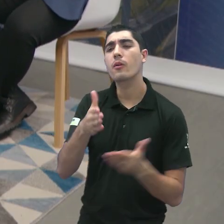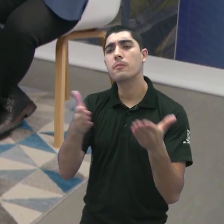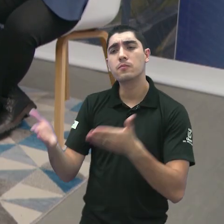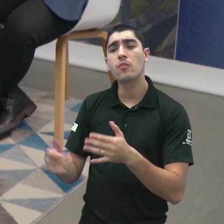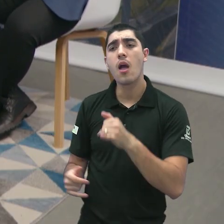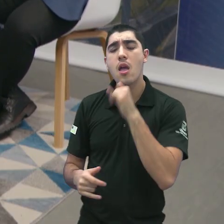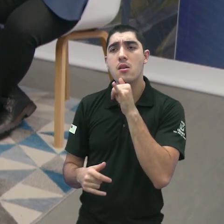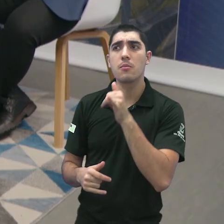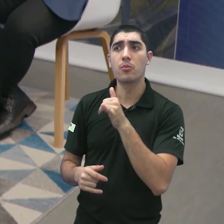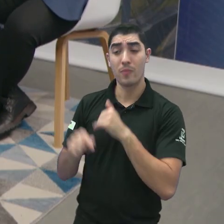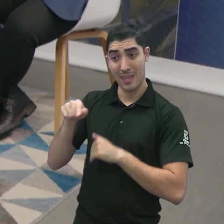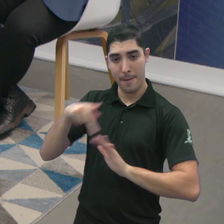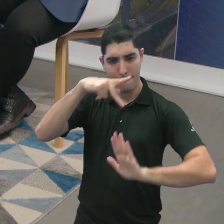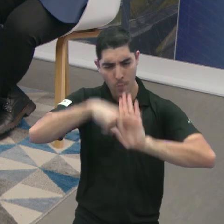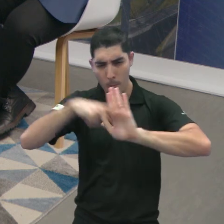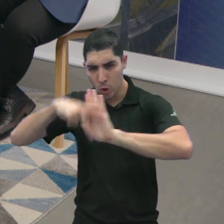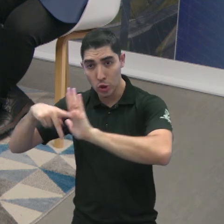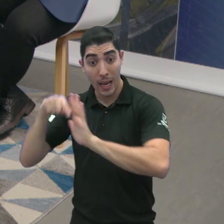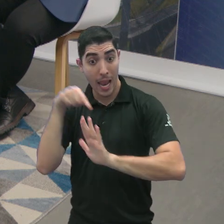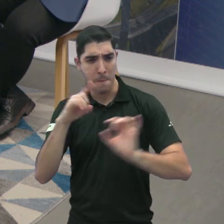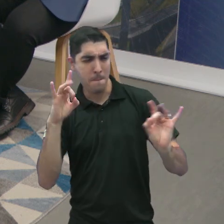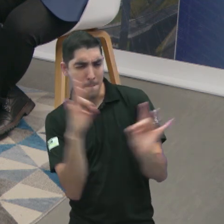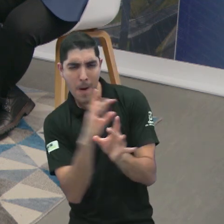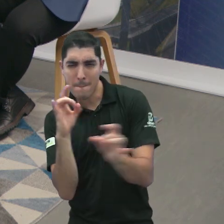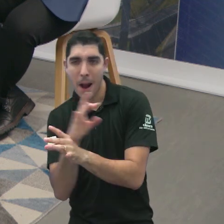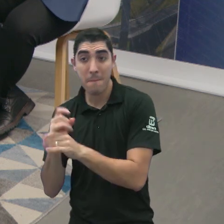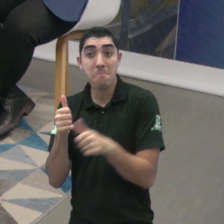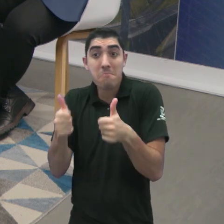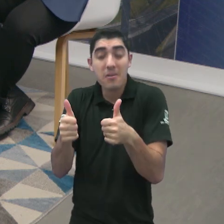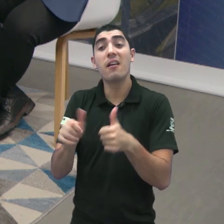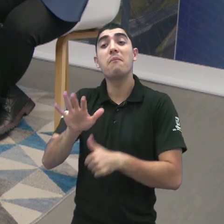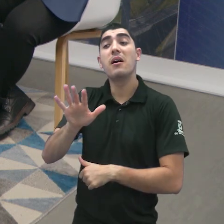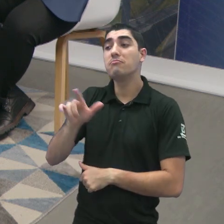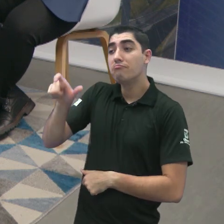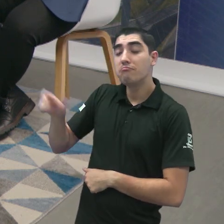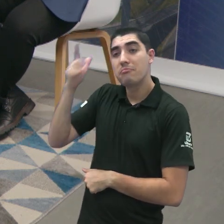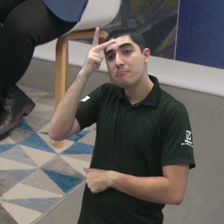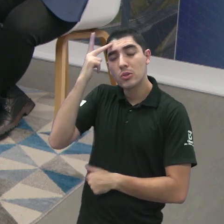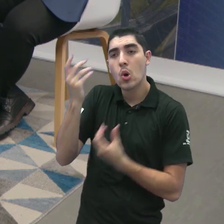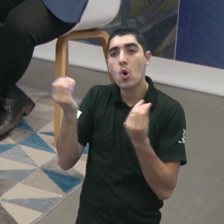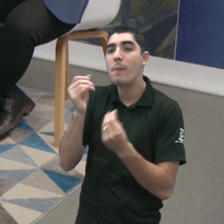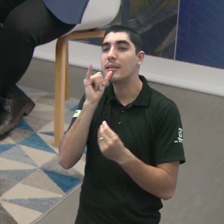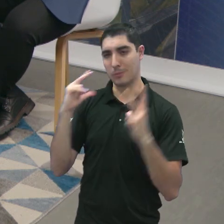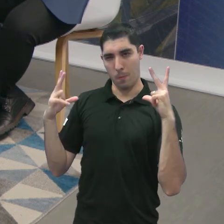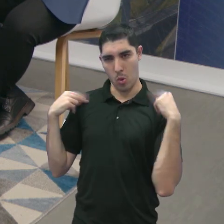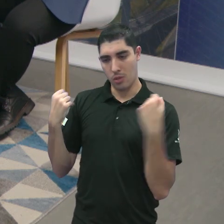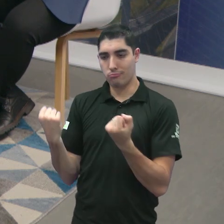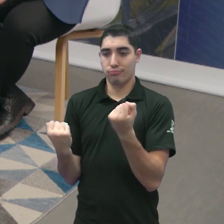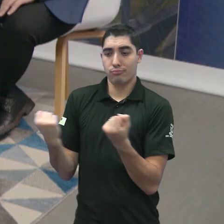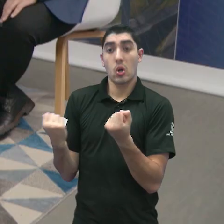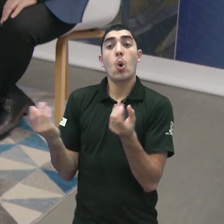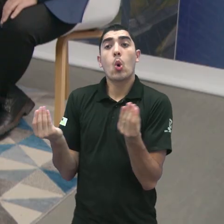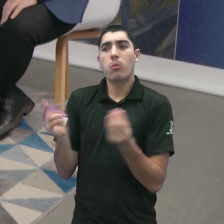projetos ferroviários forem concluídos, né, como o motorista pode integrar os dois meios de